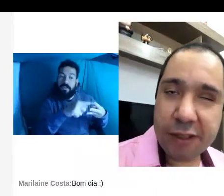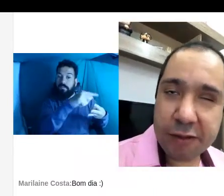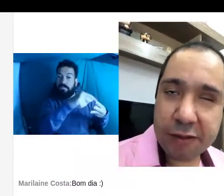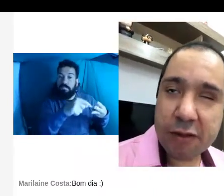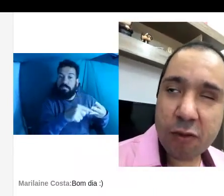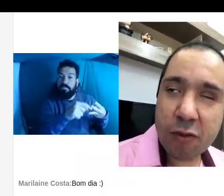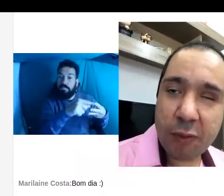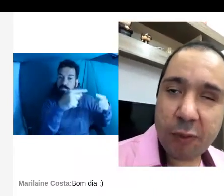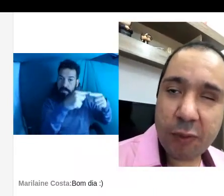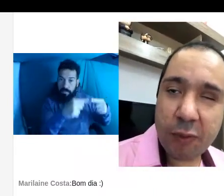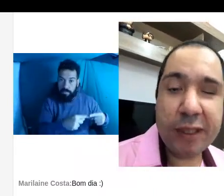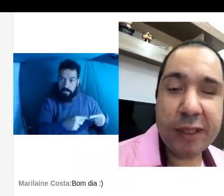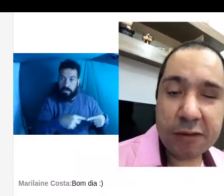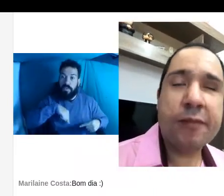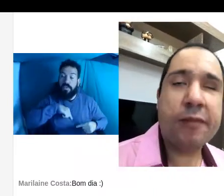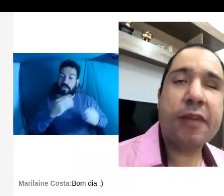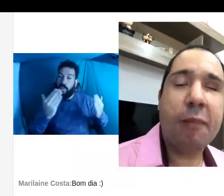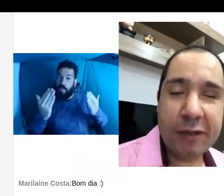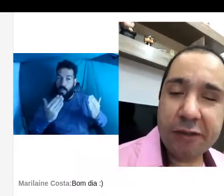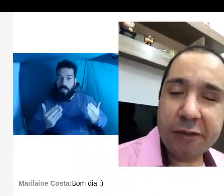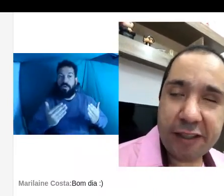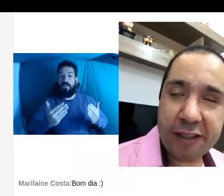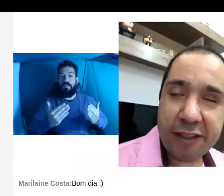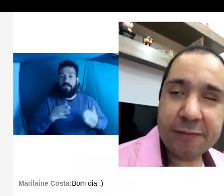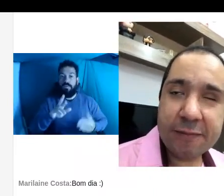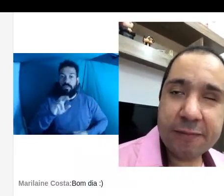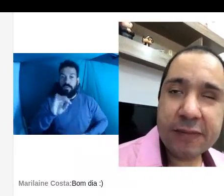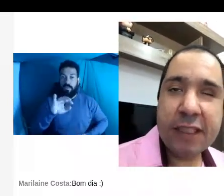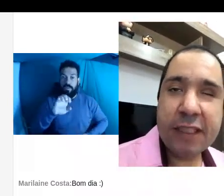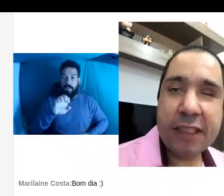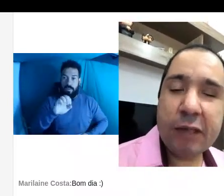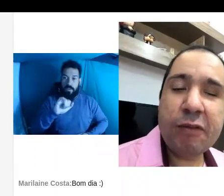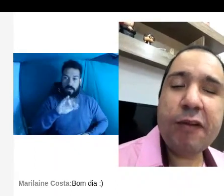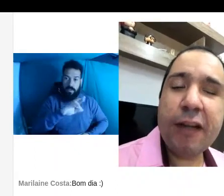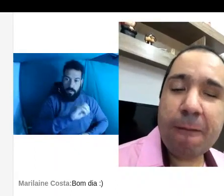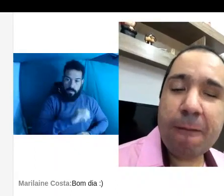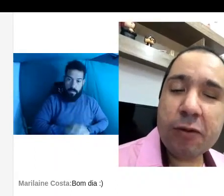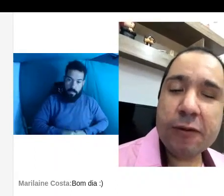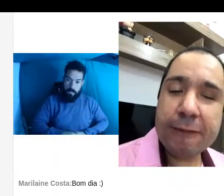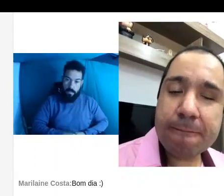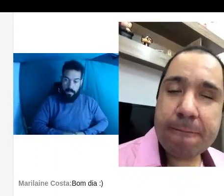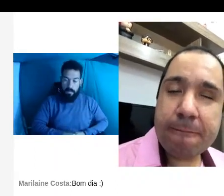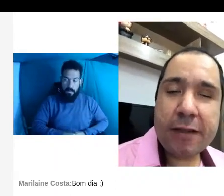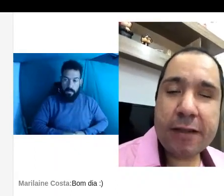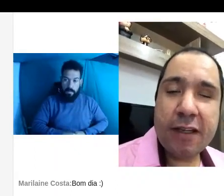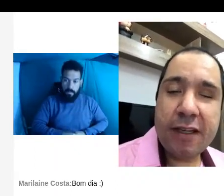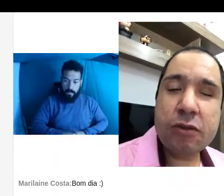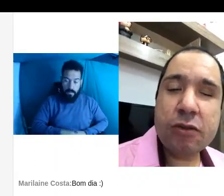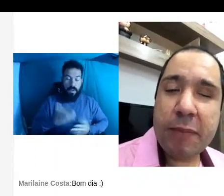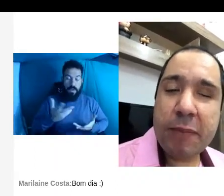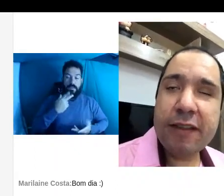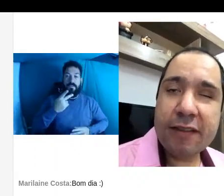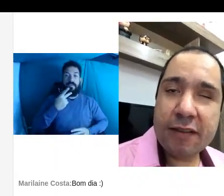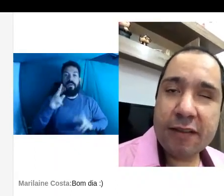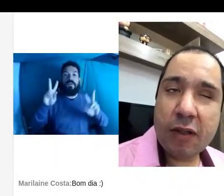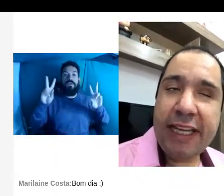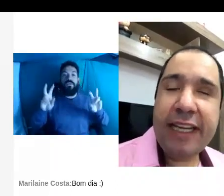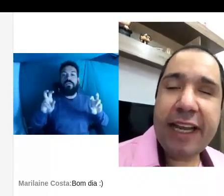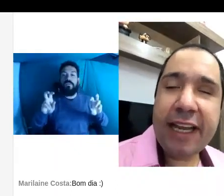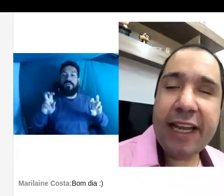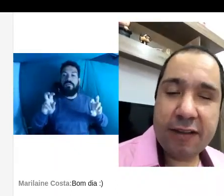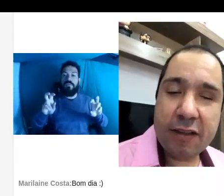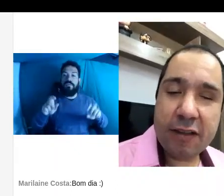roteiros. Na maioria de nós é. Então, eu vou falar um pouco sobre quem é